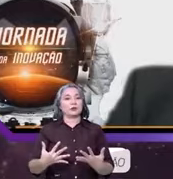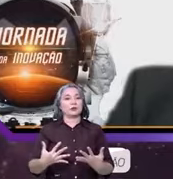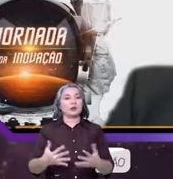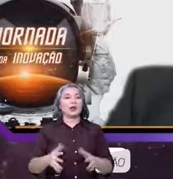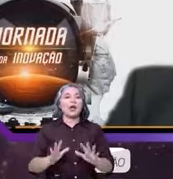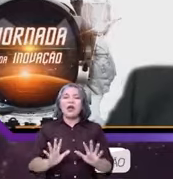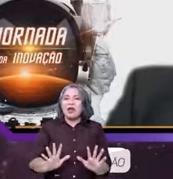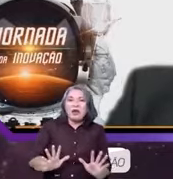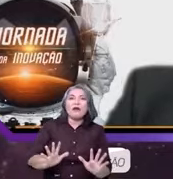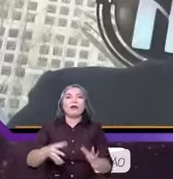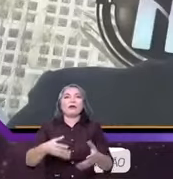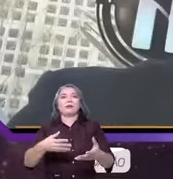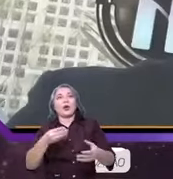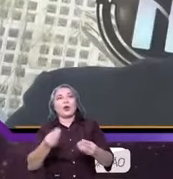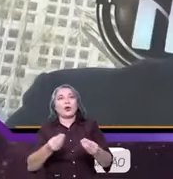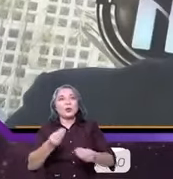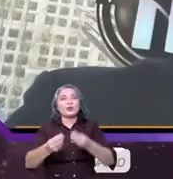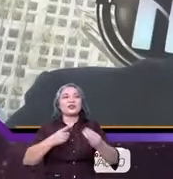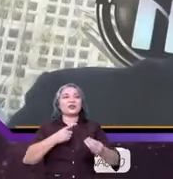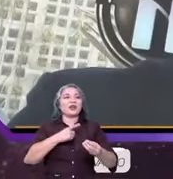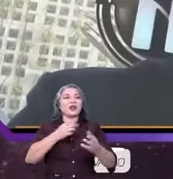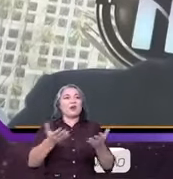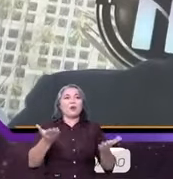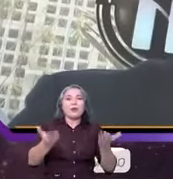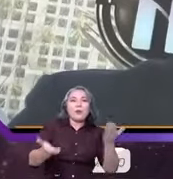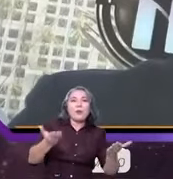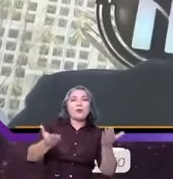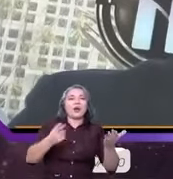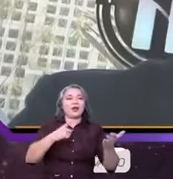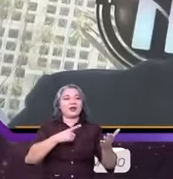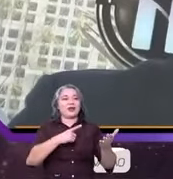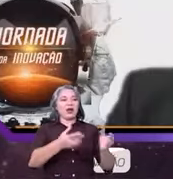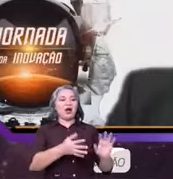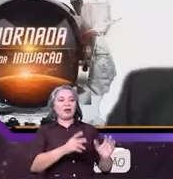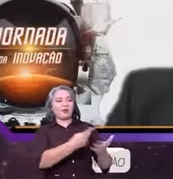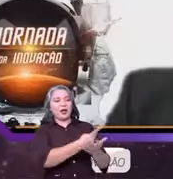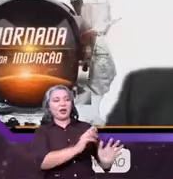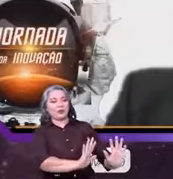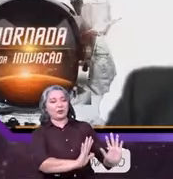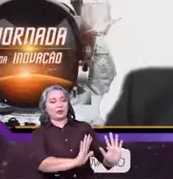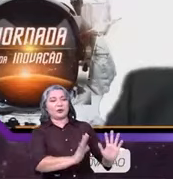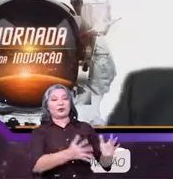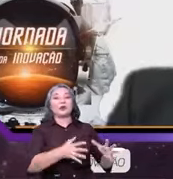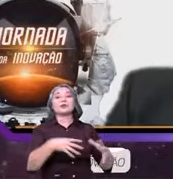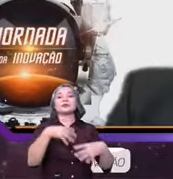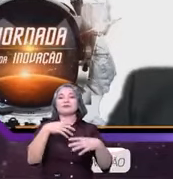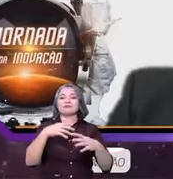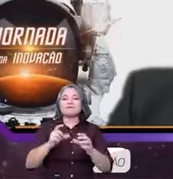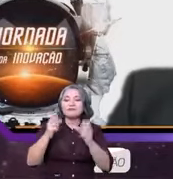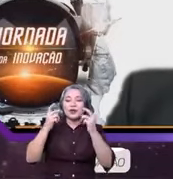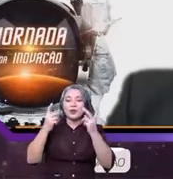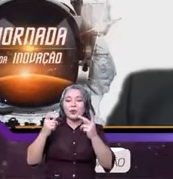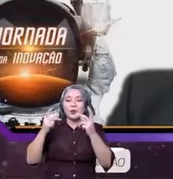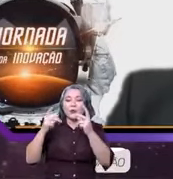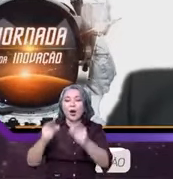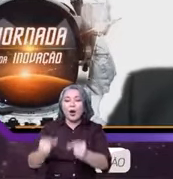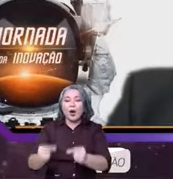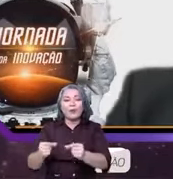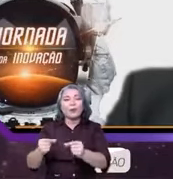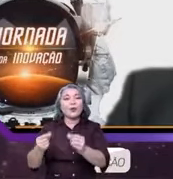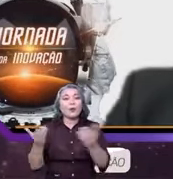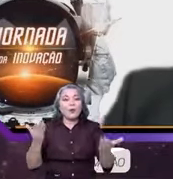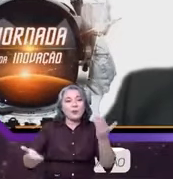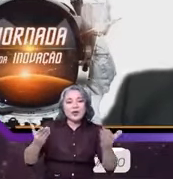verdade. Ao erro, eu compararia esse mesmo sentimento ao segmento financeiro. O segmento financeiro tem o